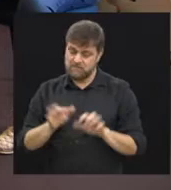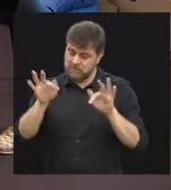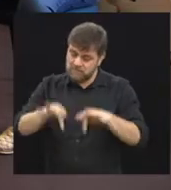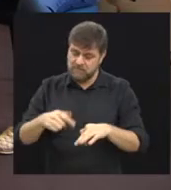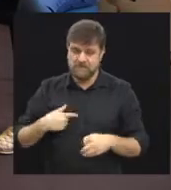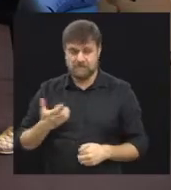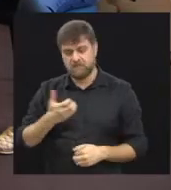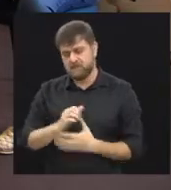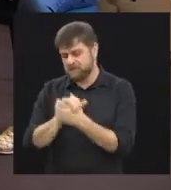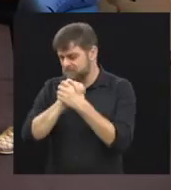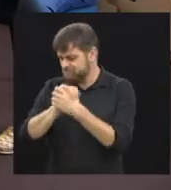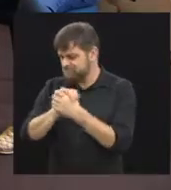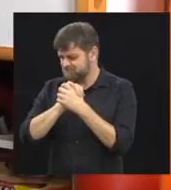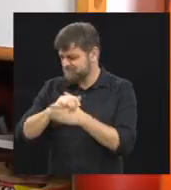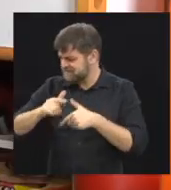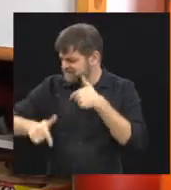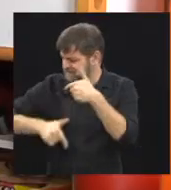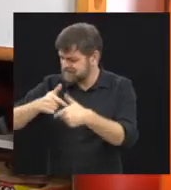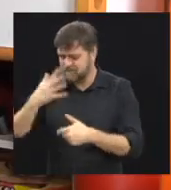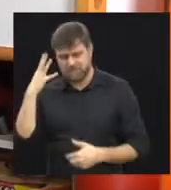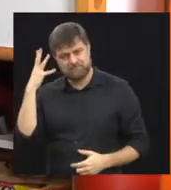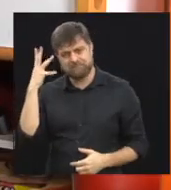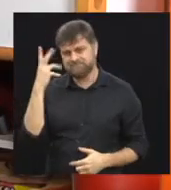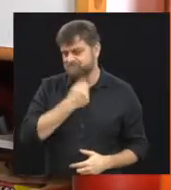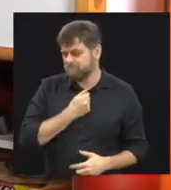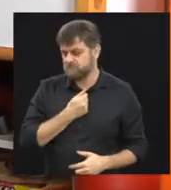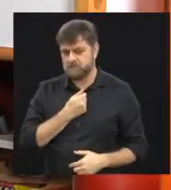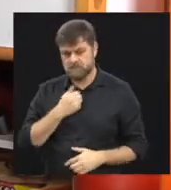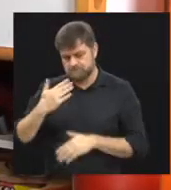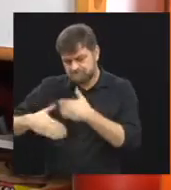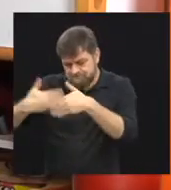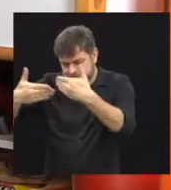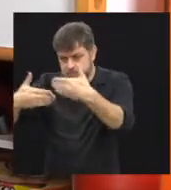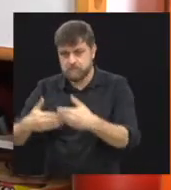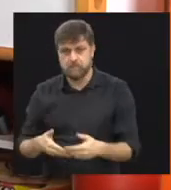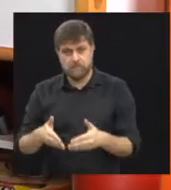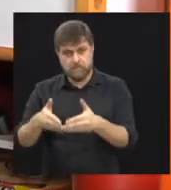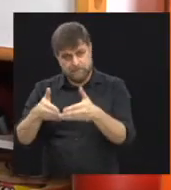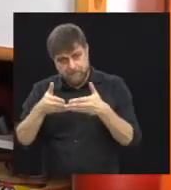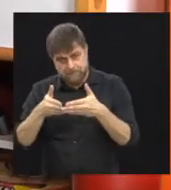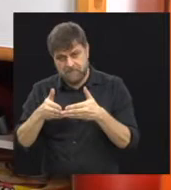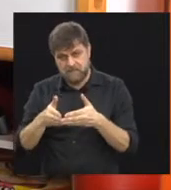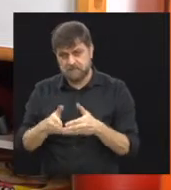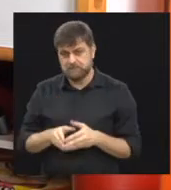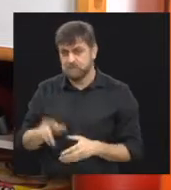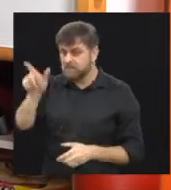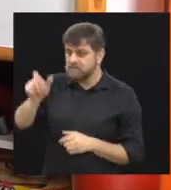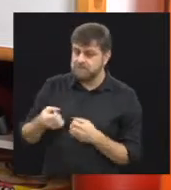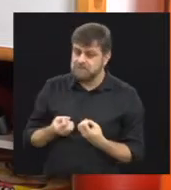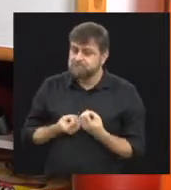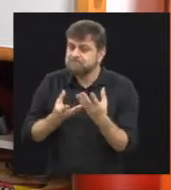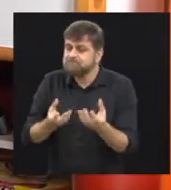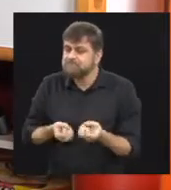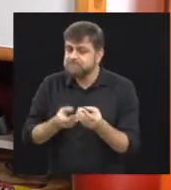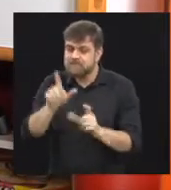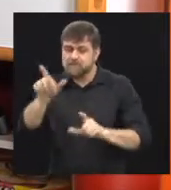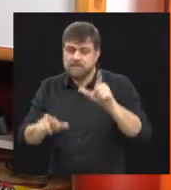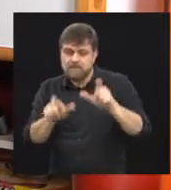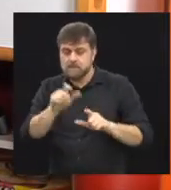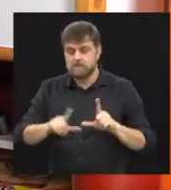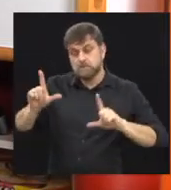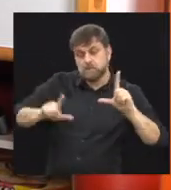quero parabenizar vocês por esse trabalho tão bonito que vocês desenvolvem e pedir para que vocês deixem um recado para